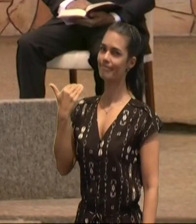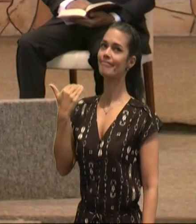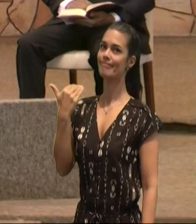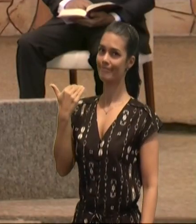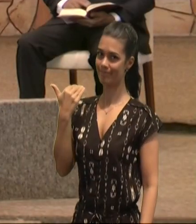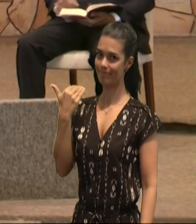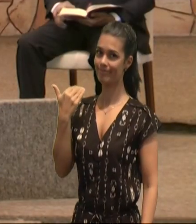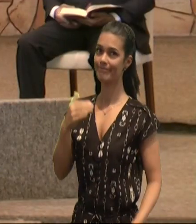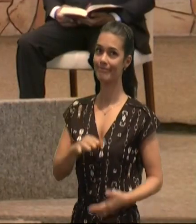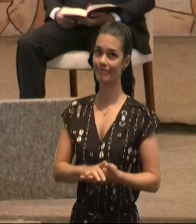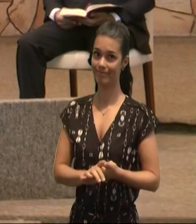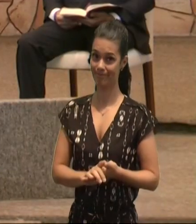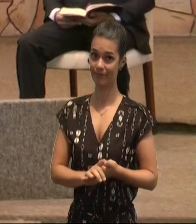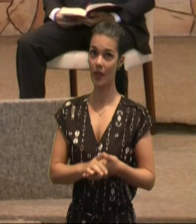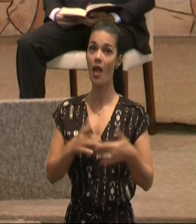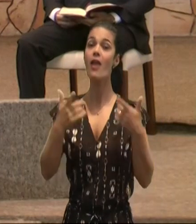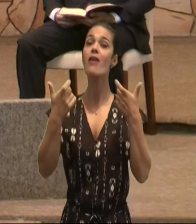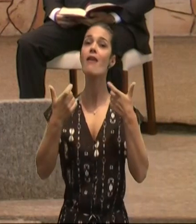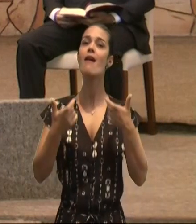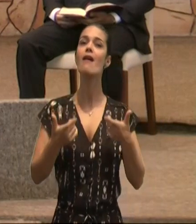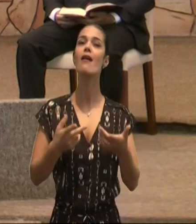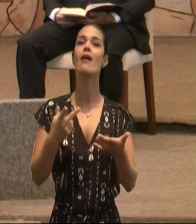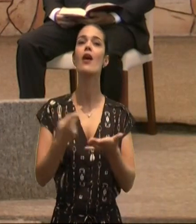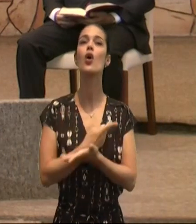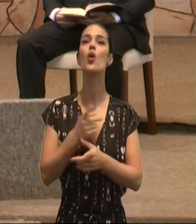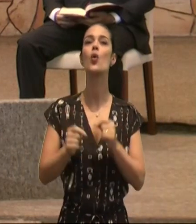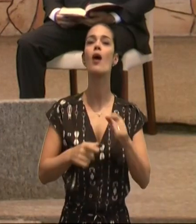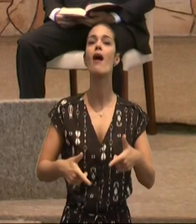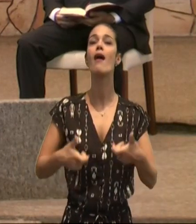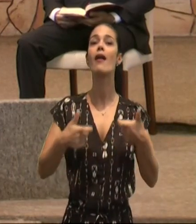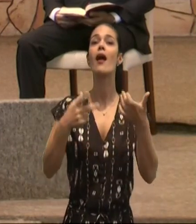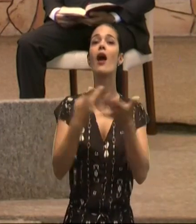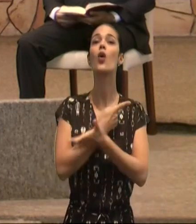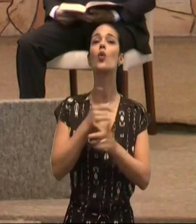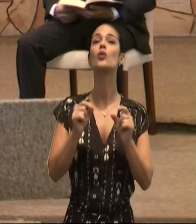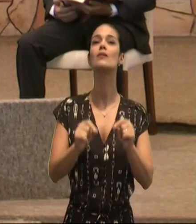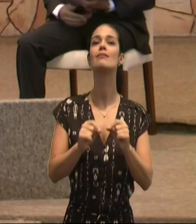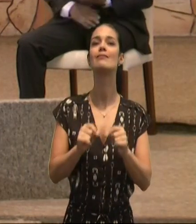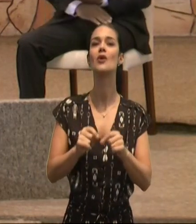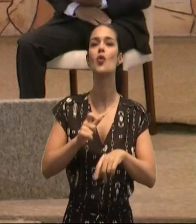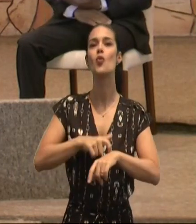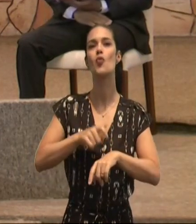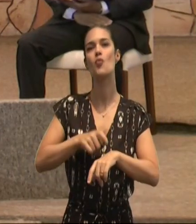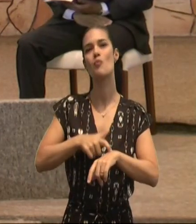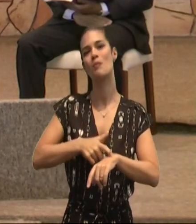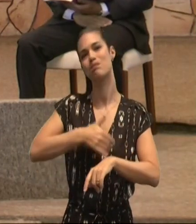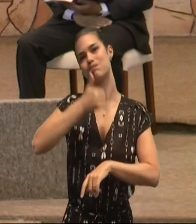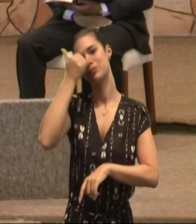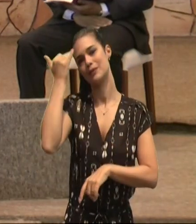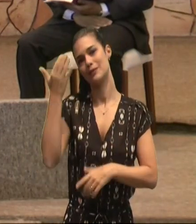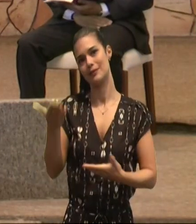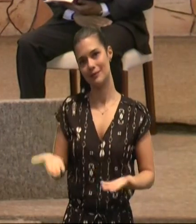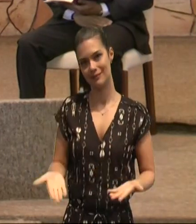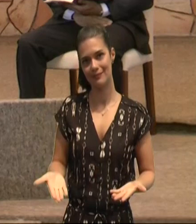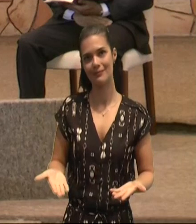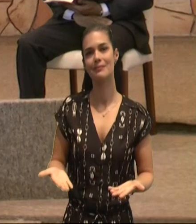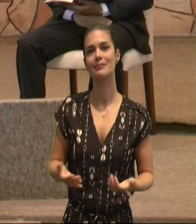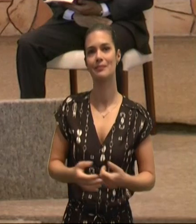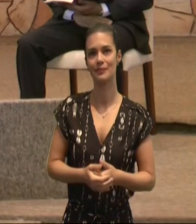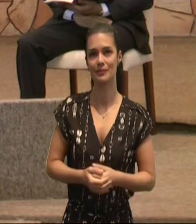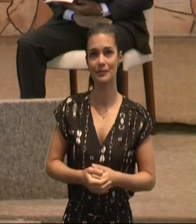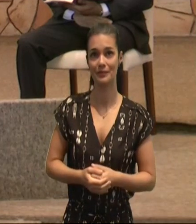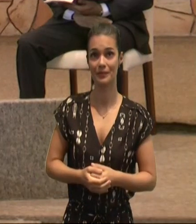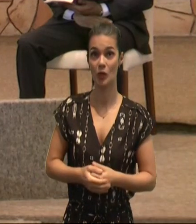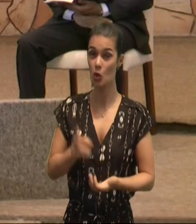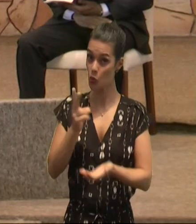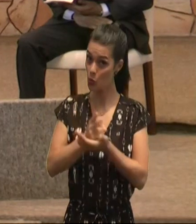E esta batalha trouxe então algo trágico para o povo de Deus. Diz a Bíblia que naquele